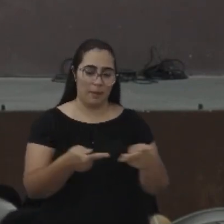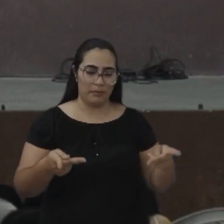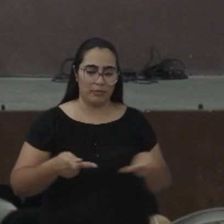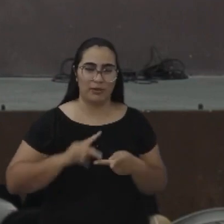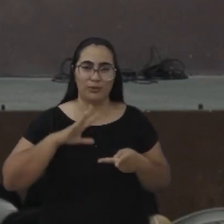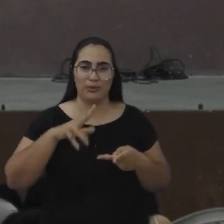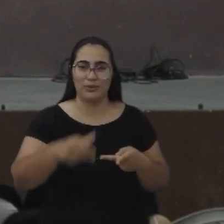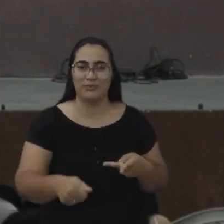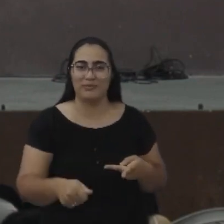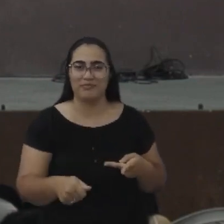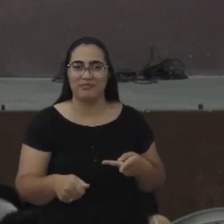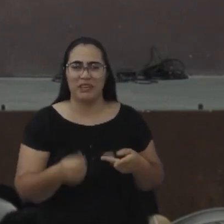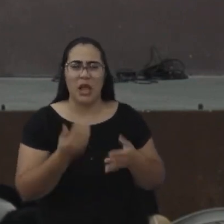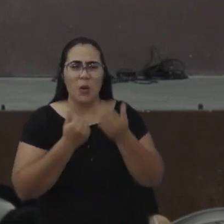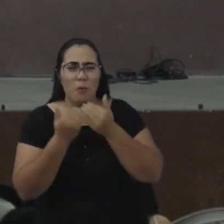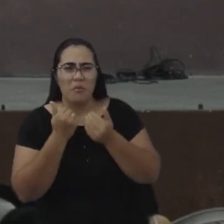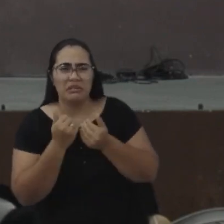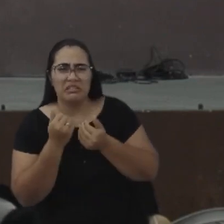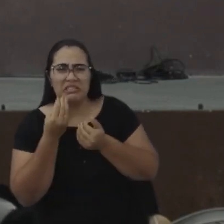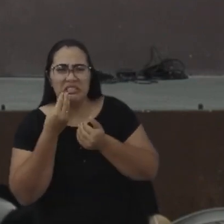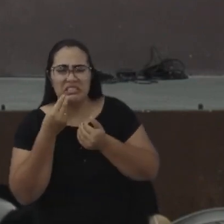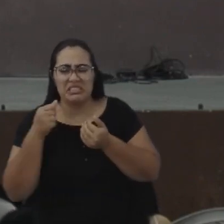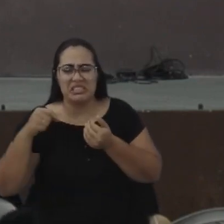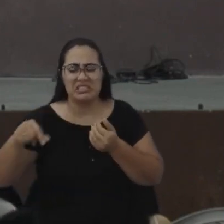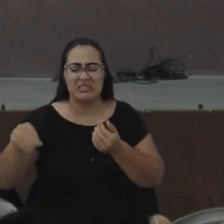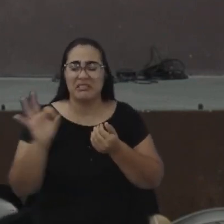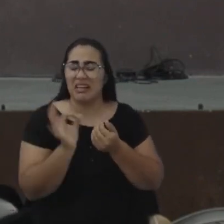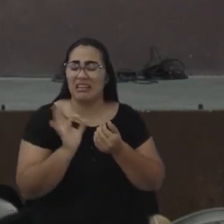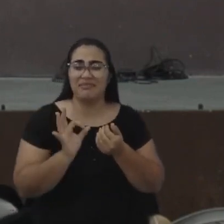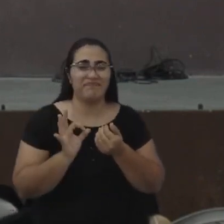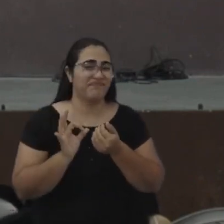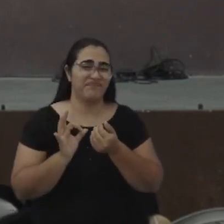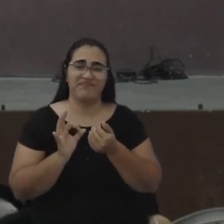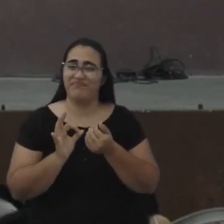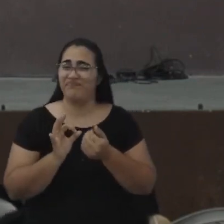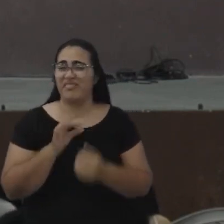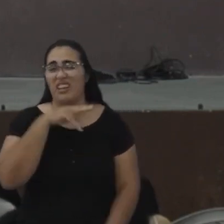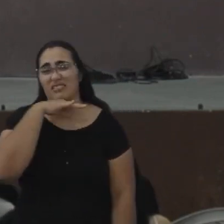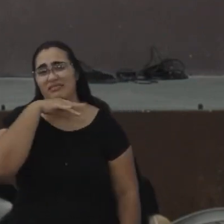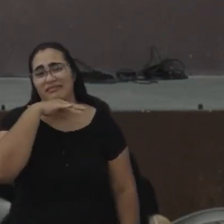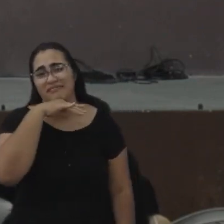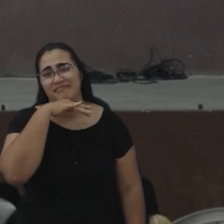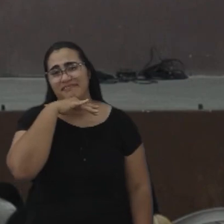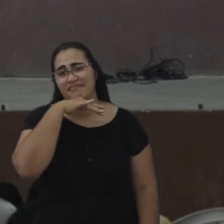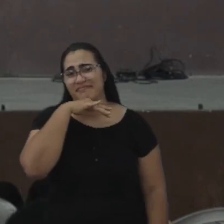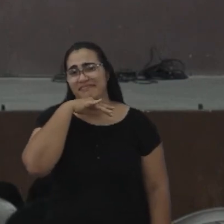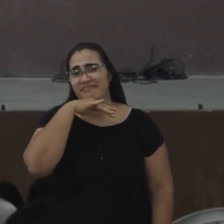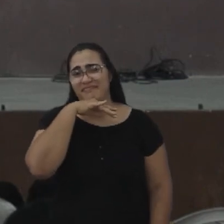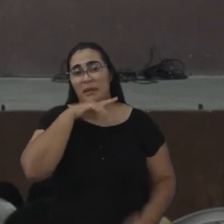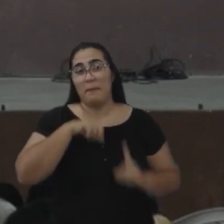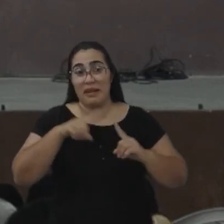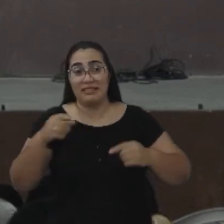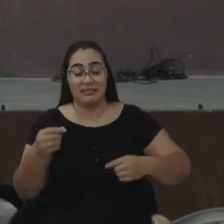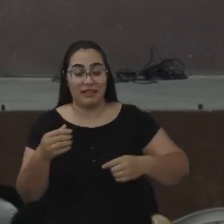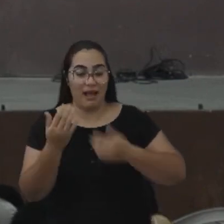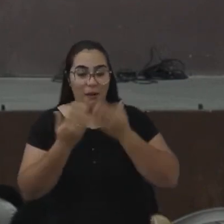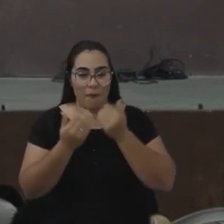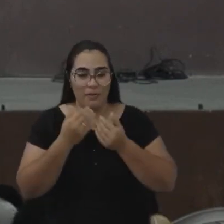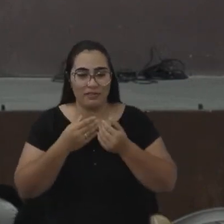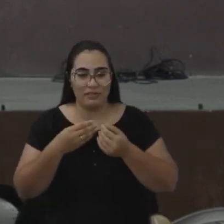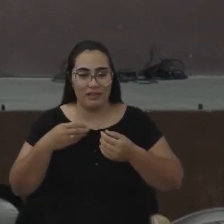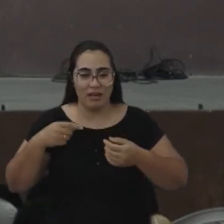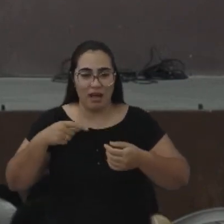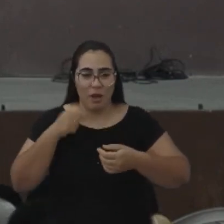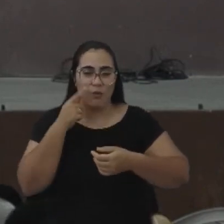Uma comida sem sal, uma comida insossa não tem graça. Uma comida com um tempero certo passa a ter